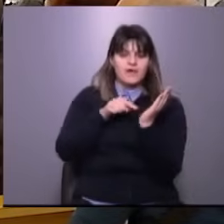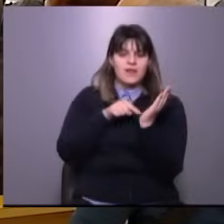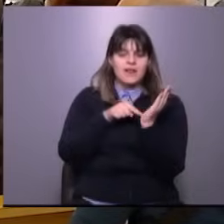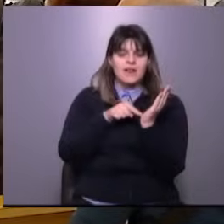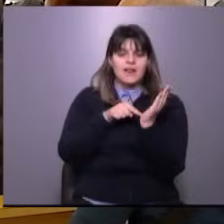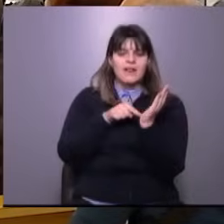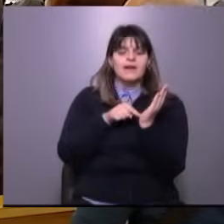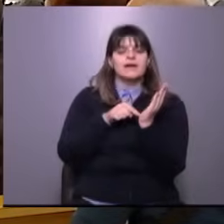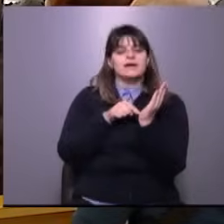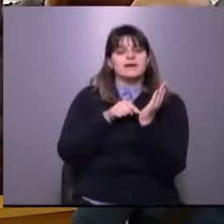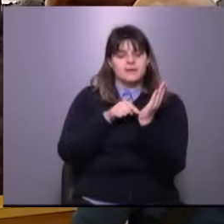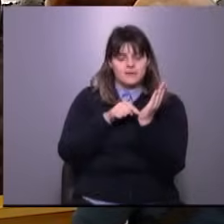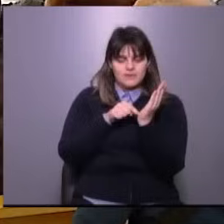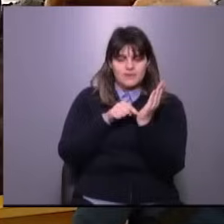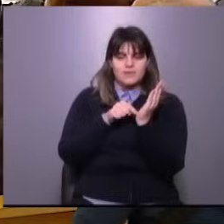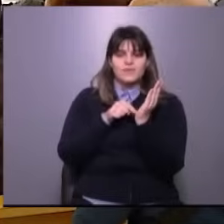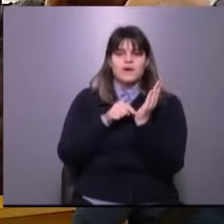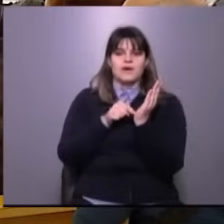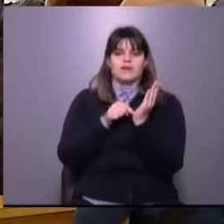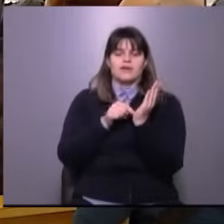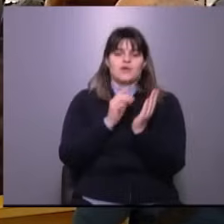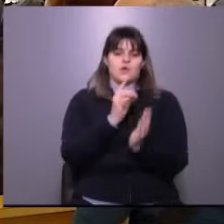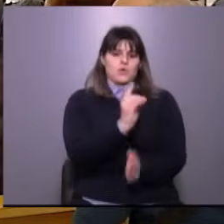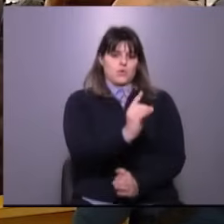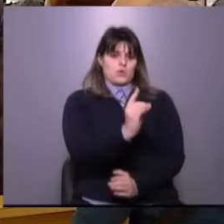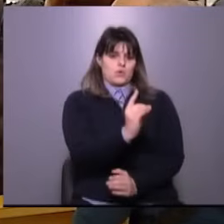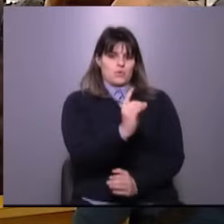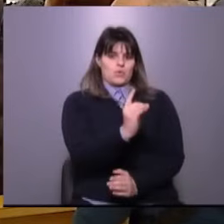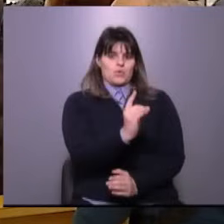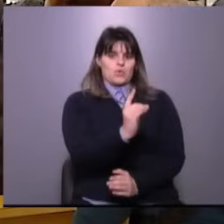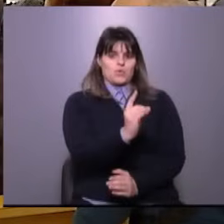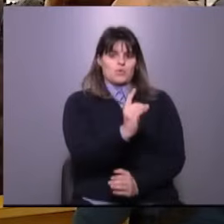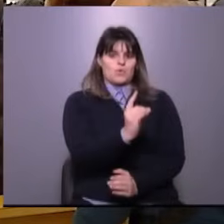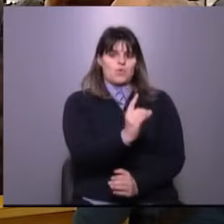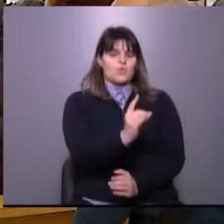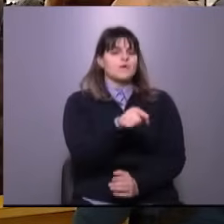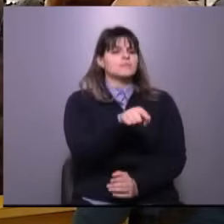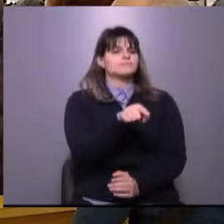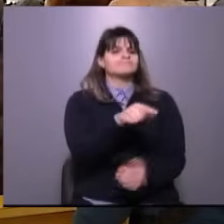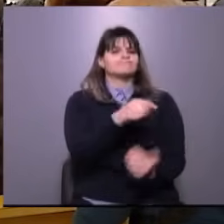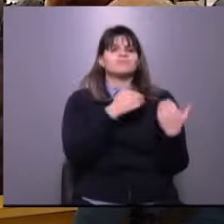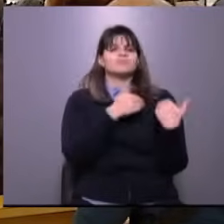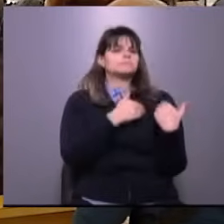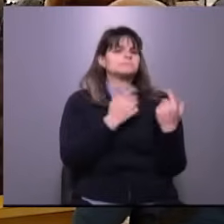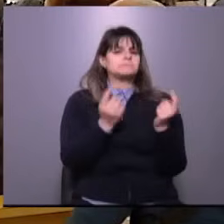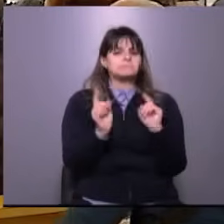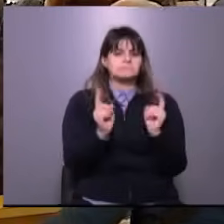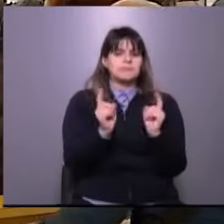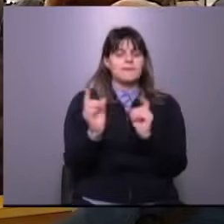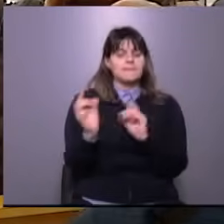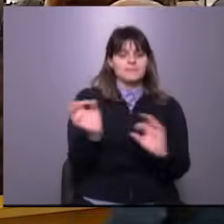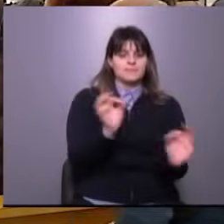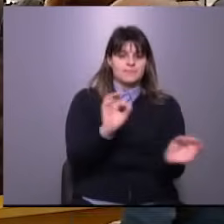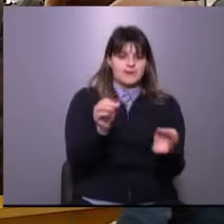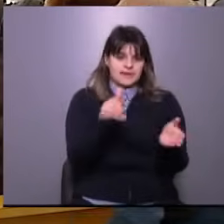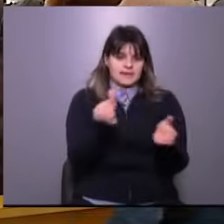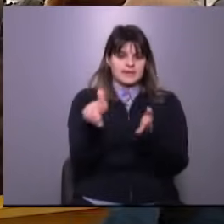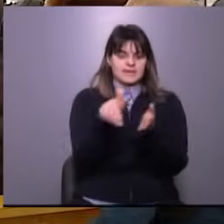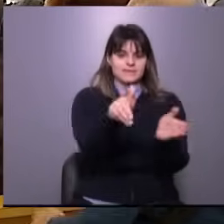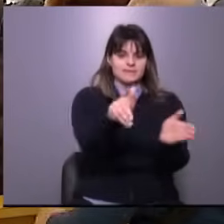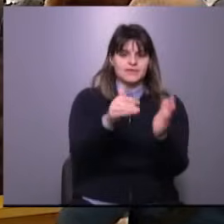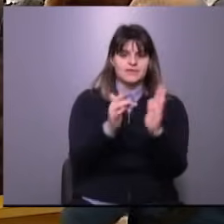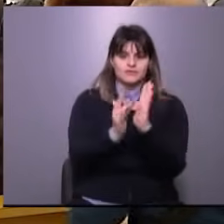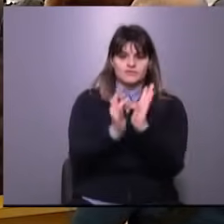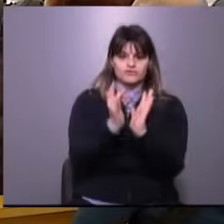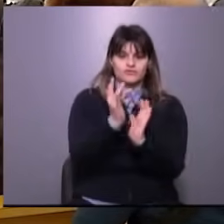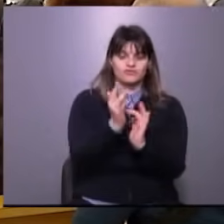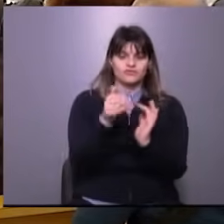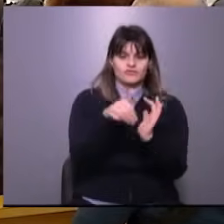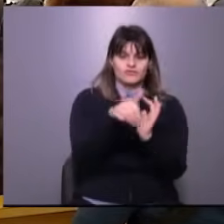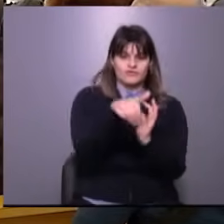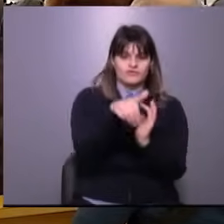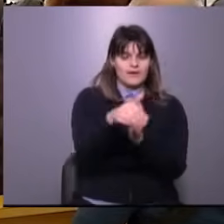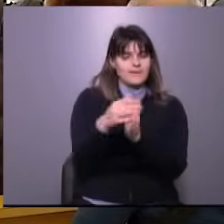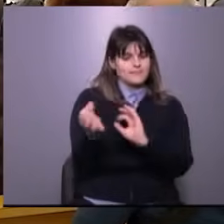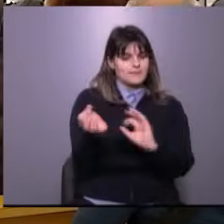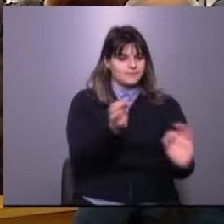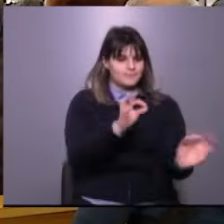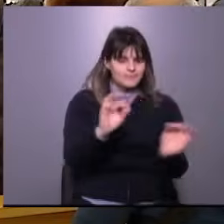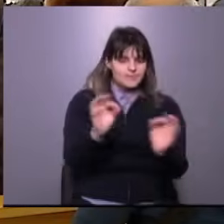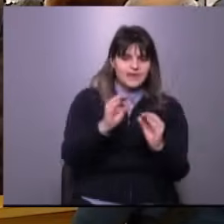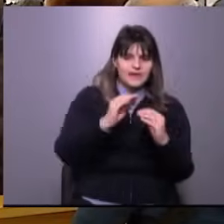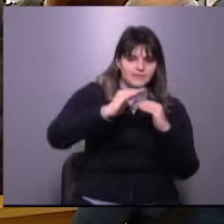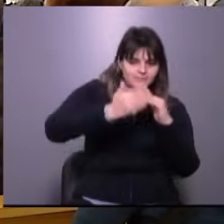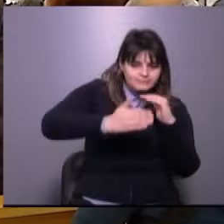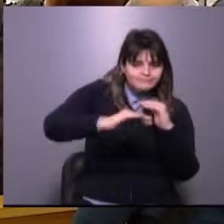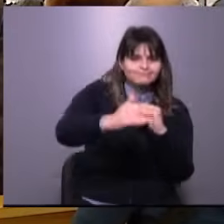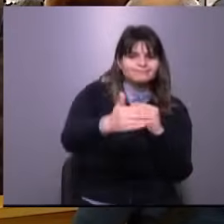João é aquele que é enviado para preparar o caminho do Senhor. É a voz que clama no deserto, preparai